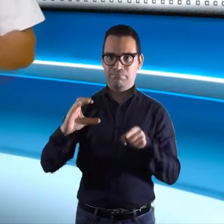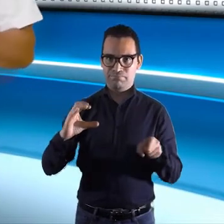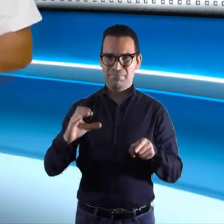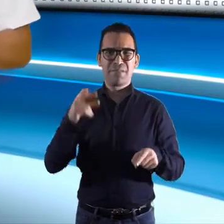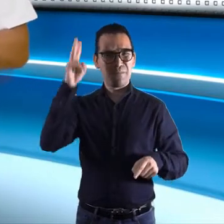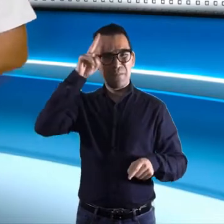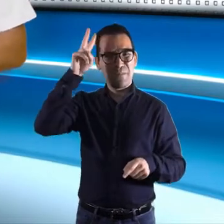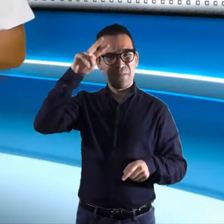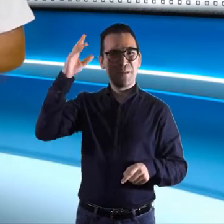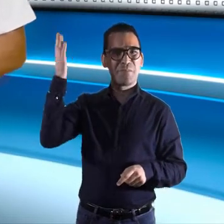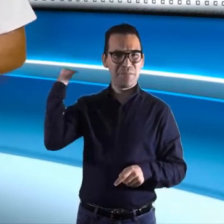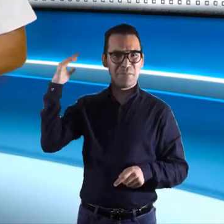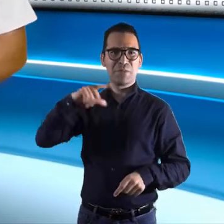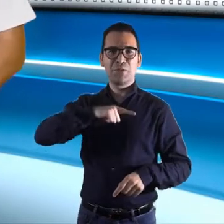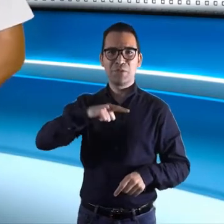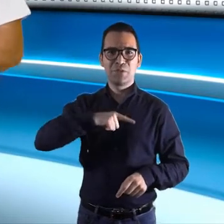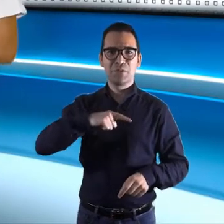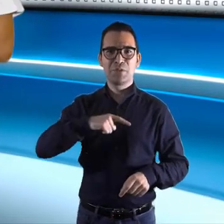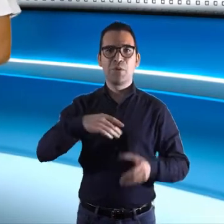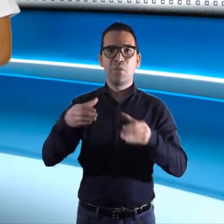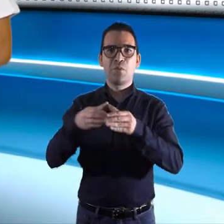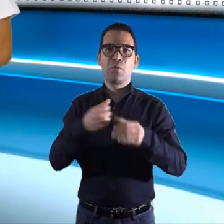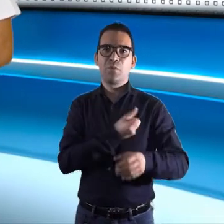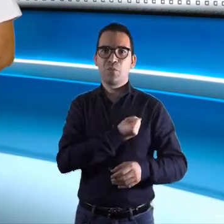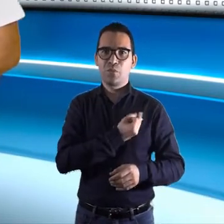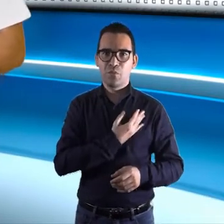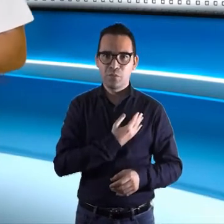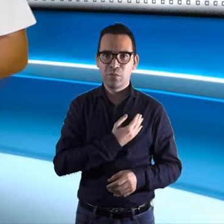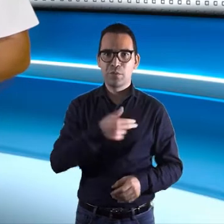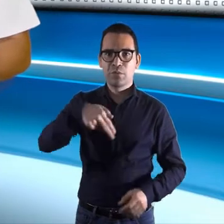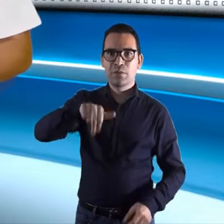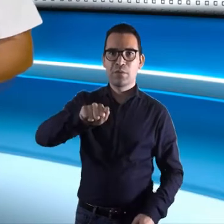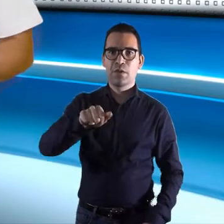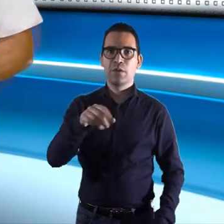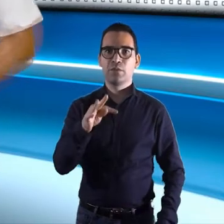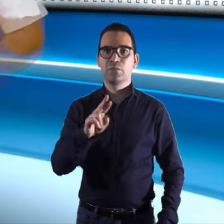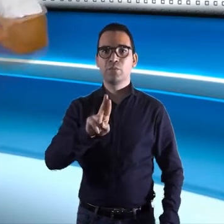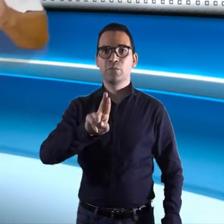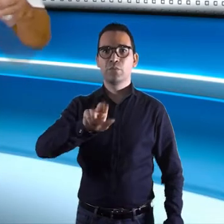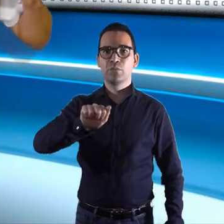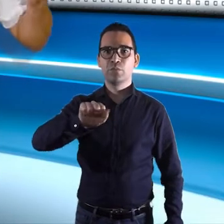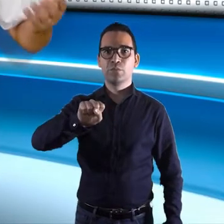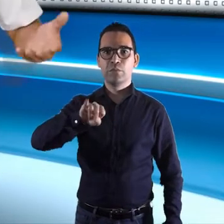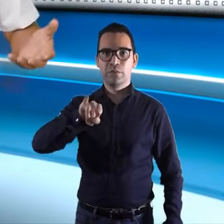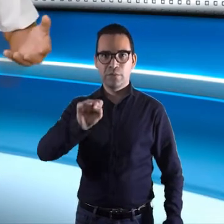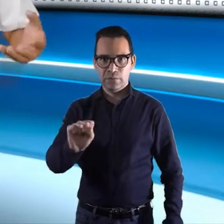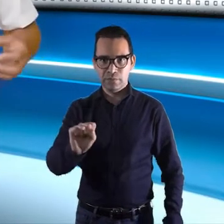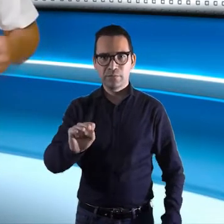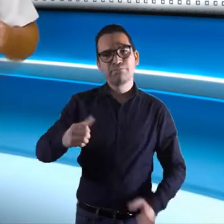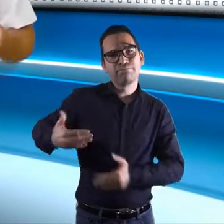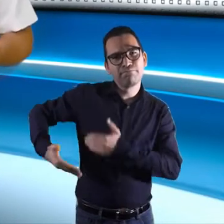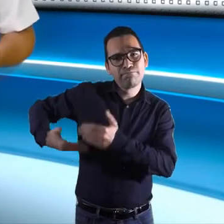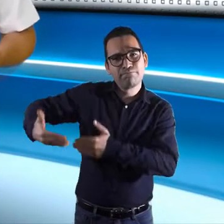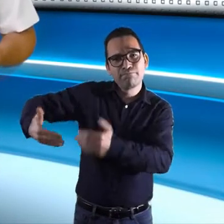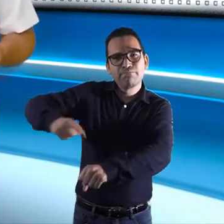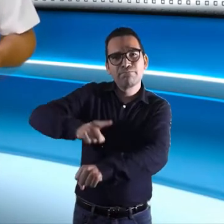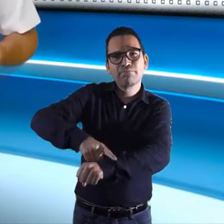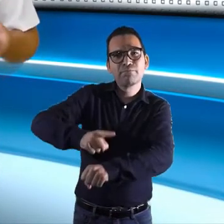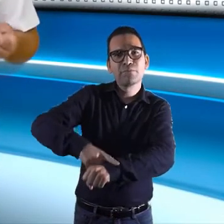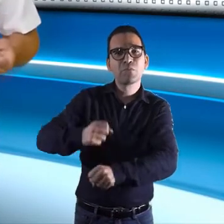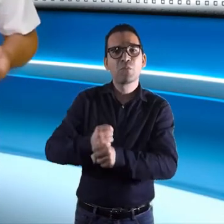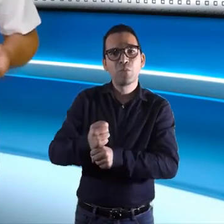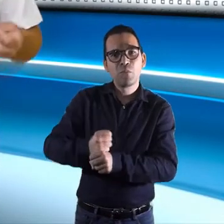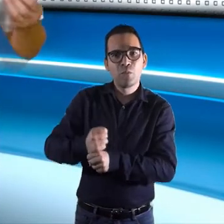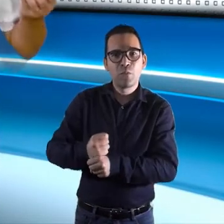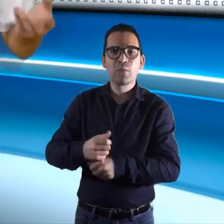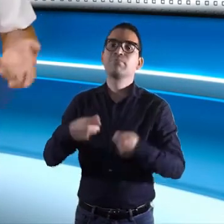partir da necessidade do homem de contar? Pois então, com o passar do tempo, houve a necessidade